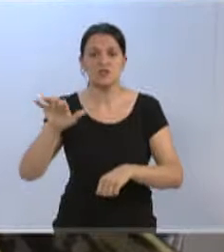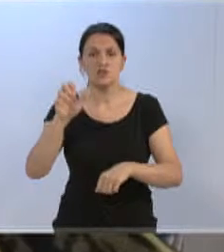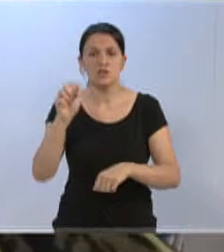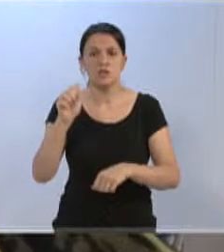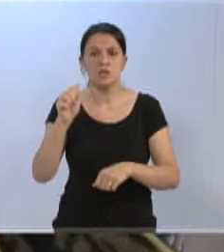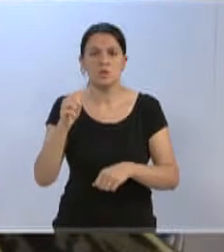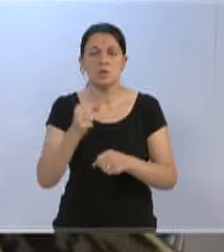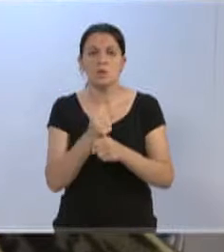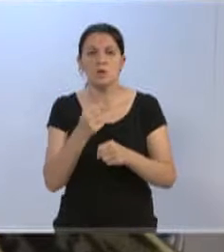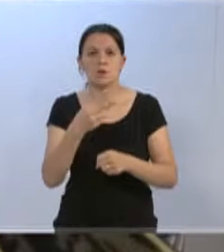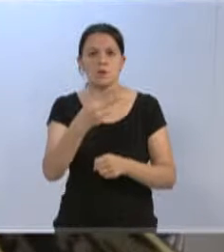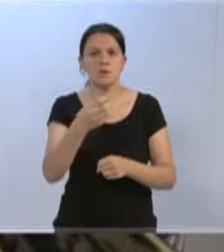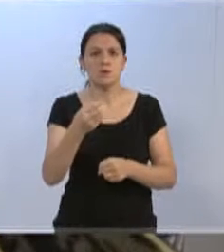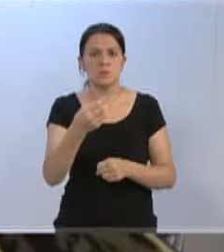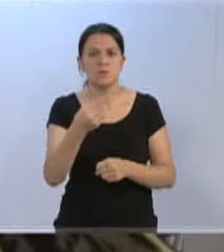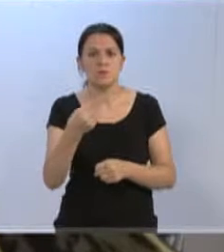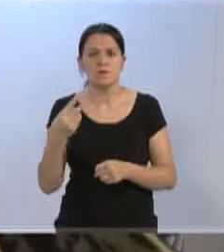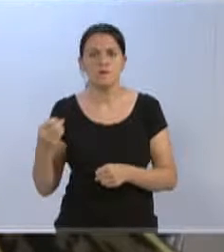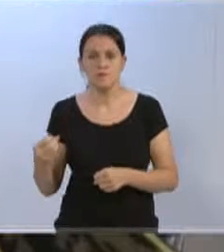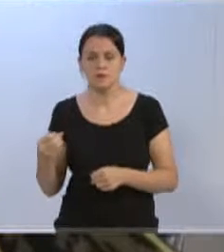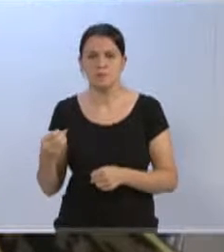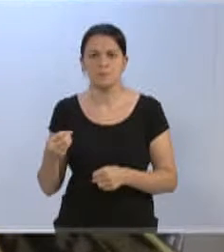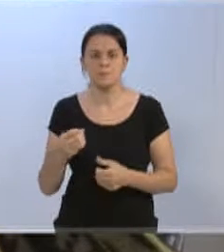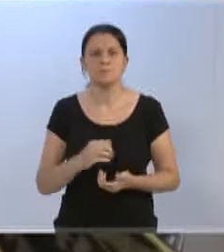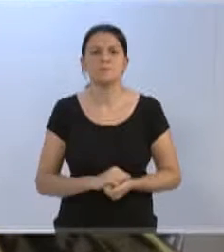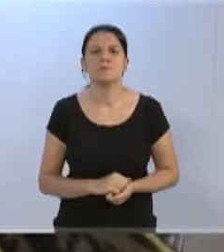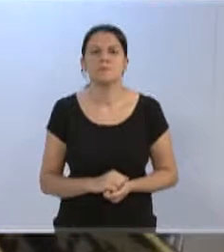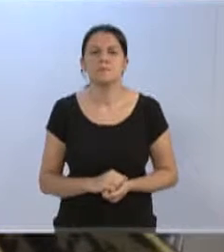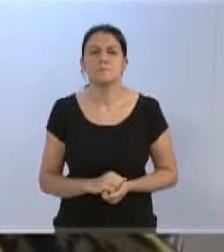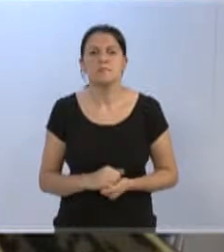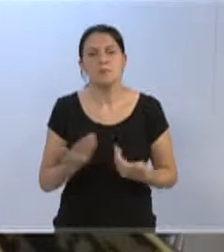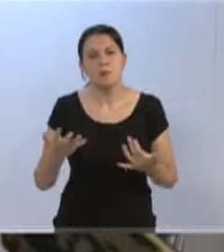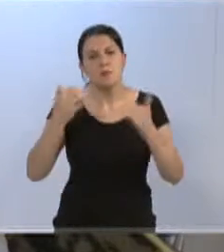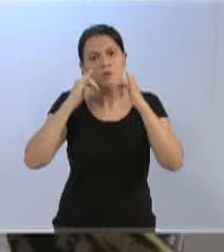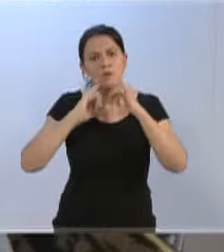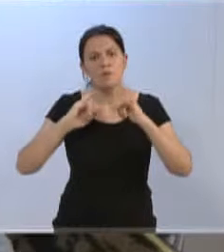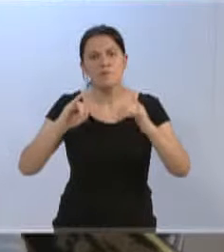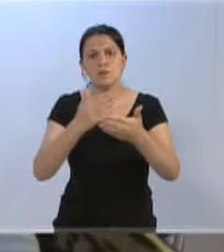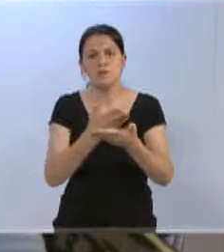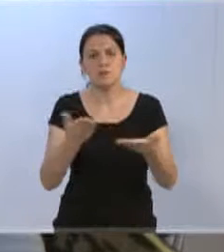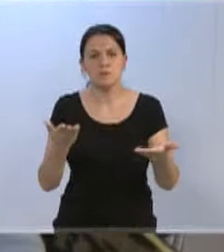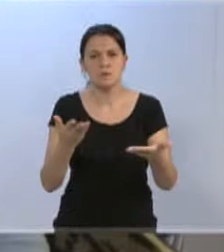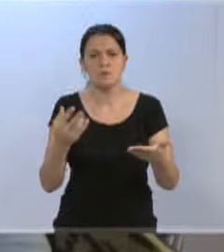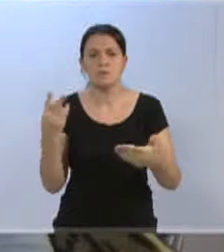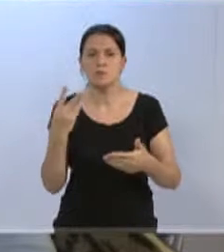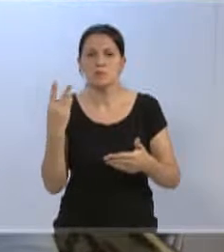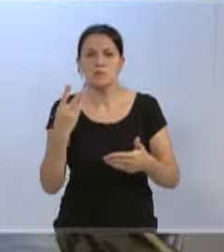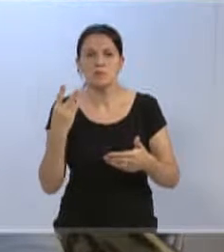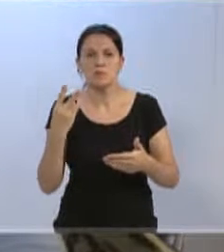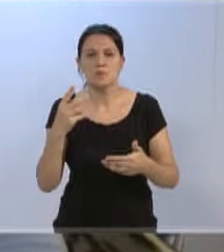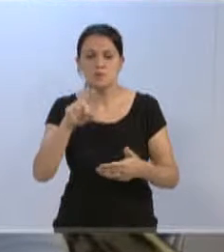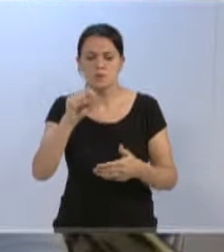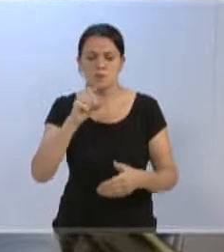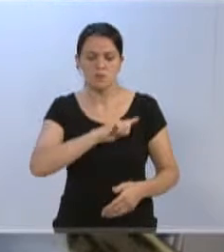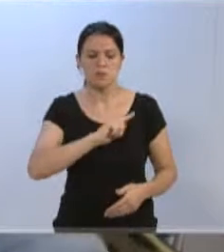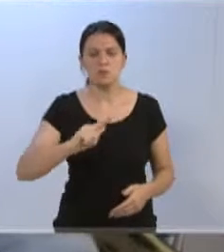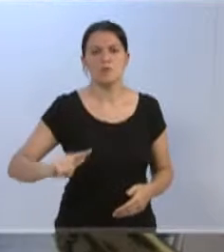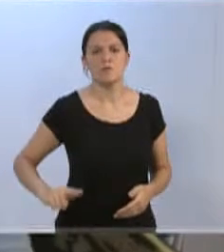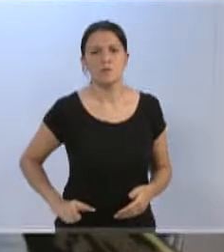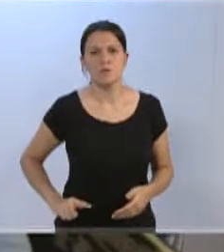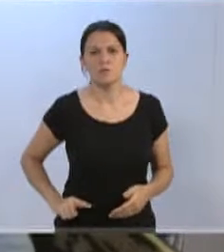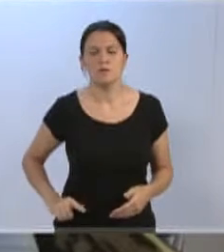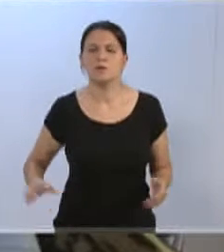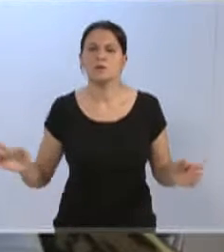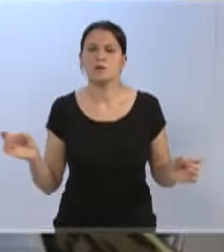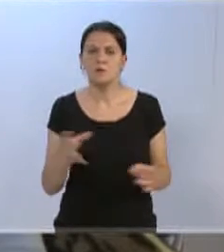eleitos para a direção. Então, fica aí o recado dessas duas decisões de governo, que acabaram de